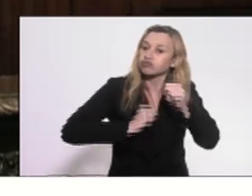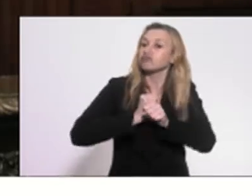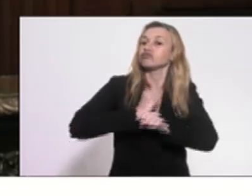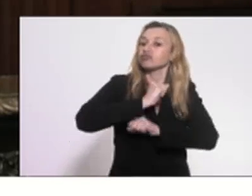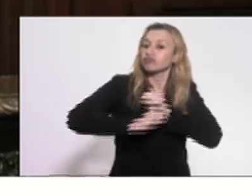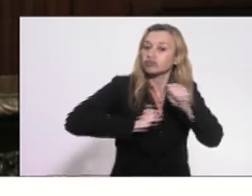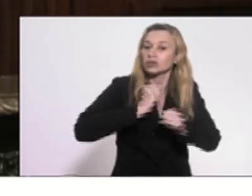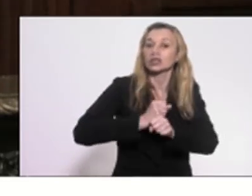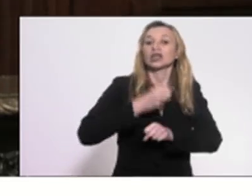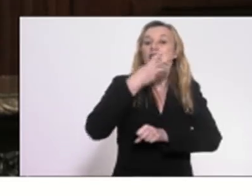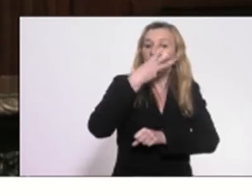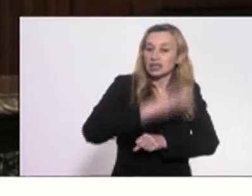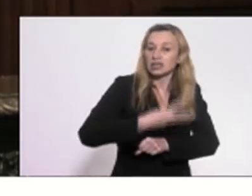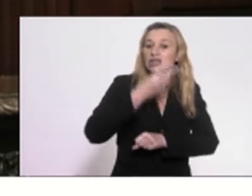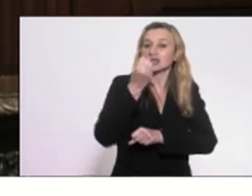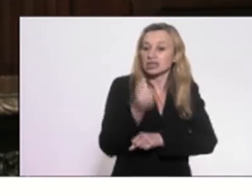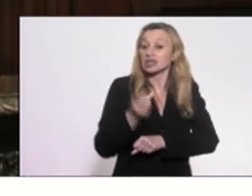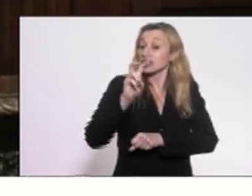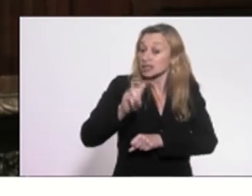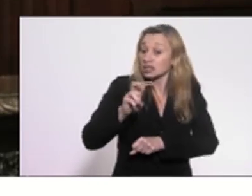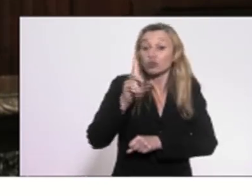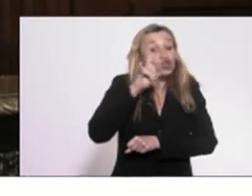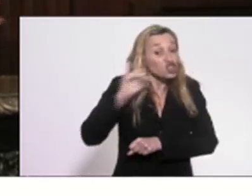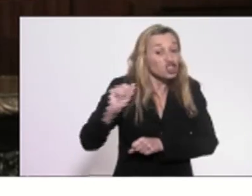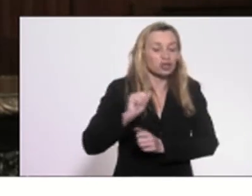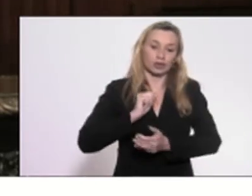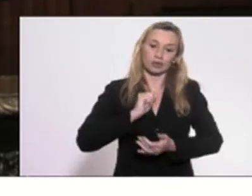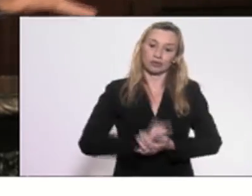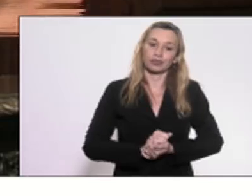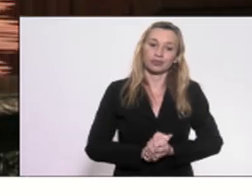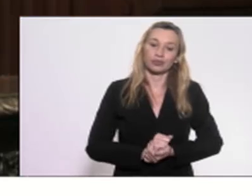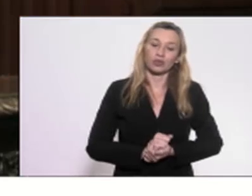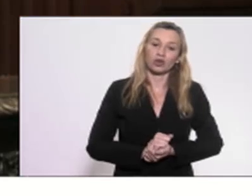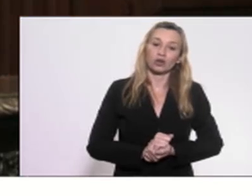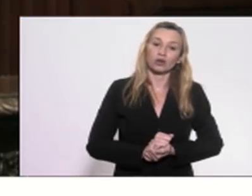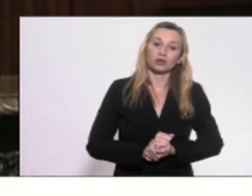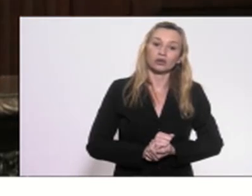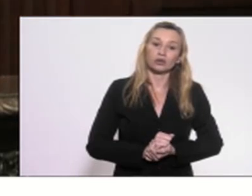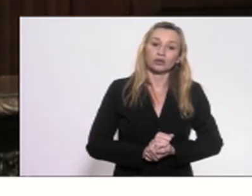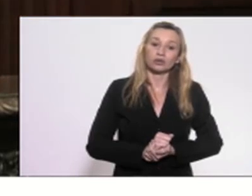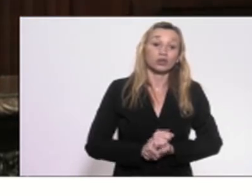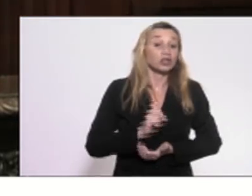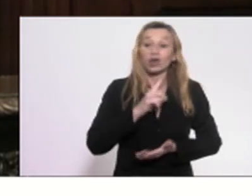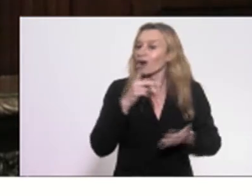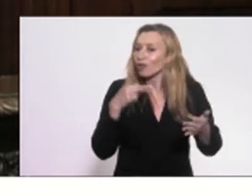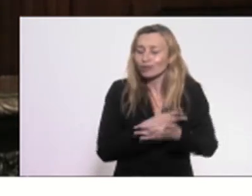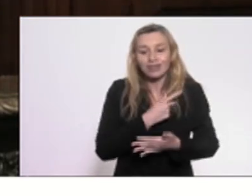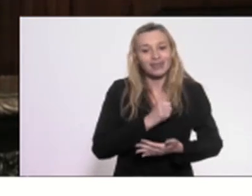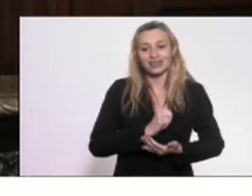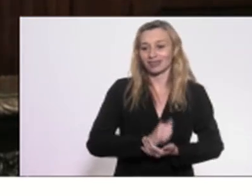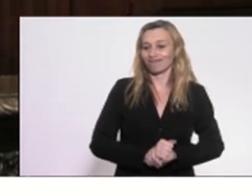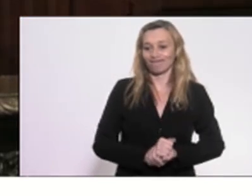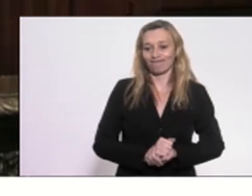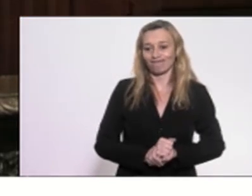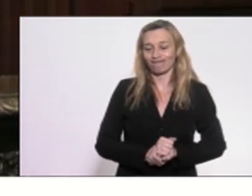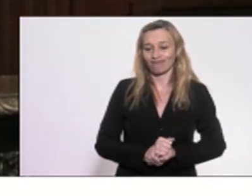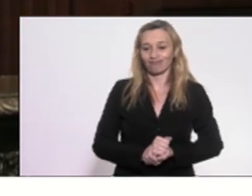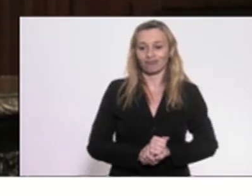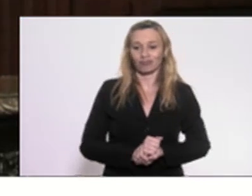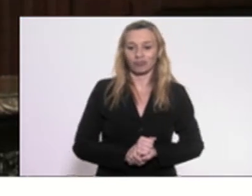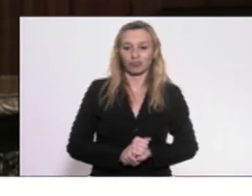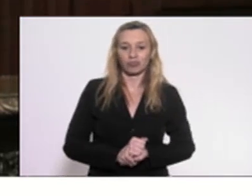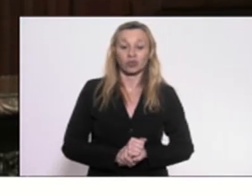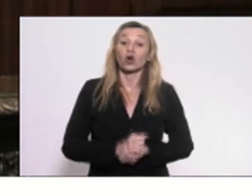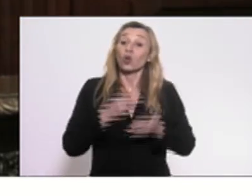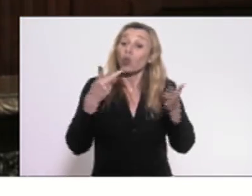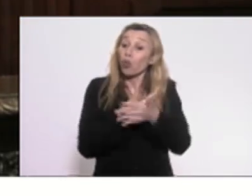os 365 dias, coisa que não vem ocorrendo. E